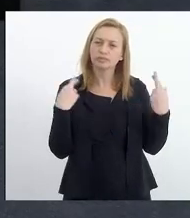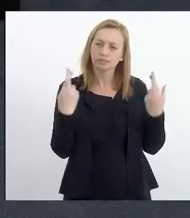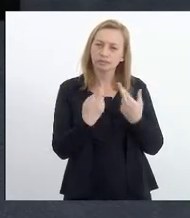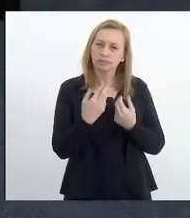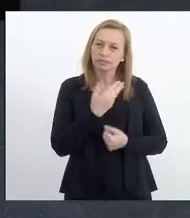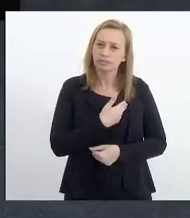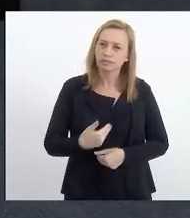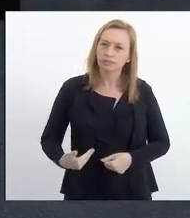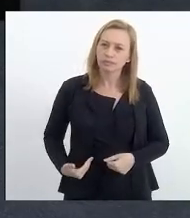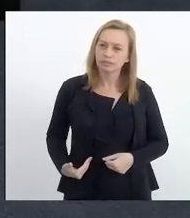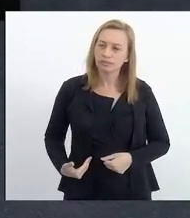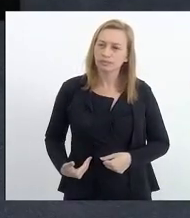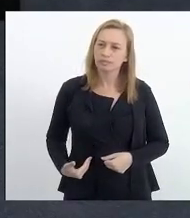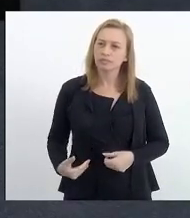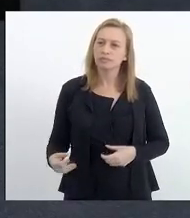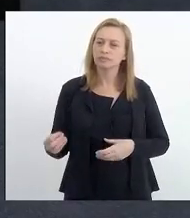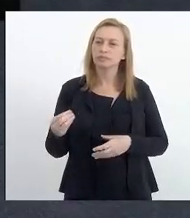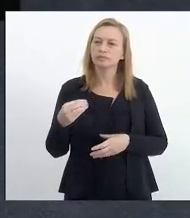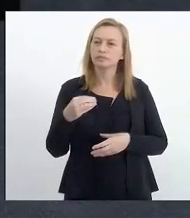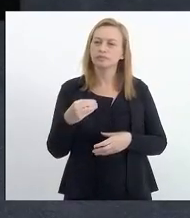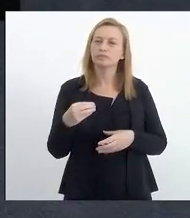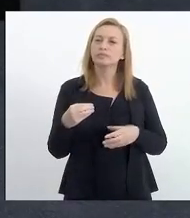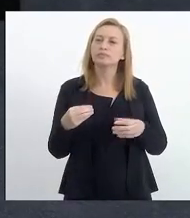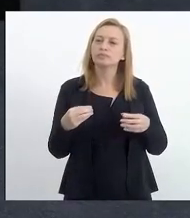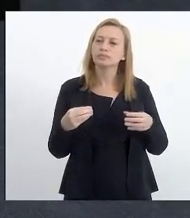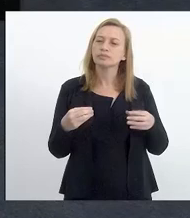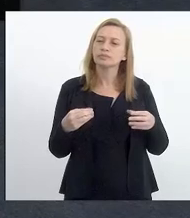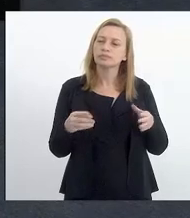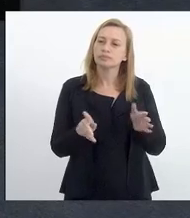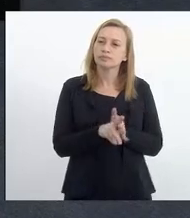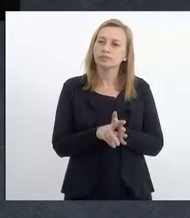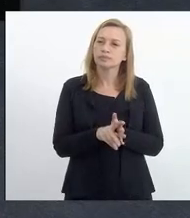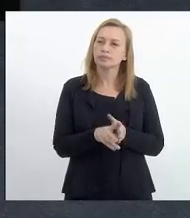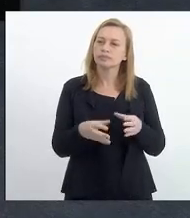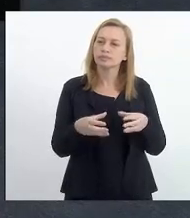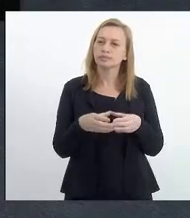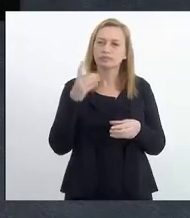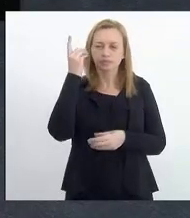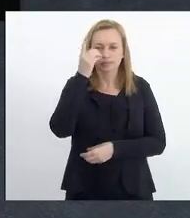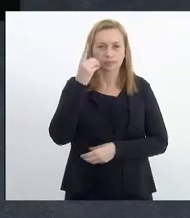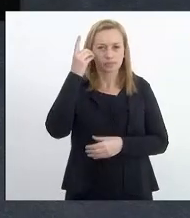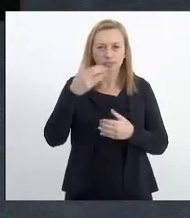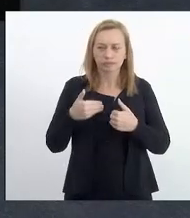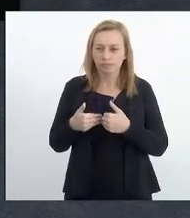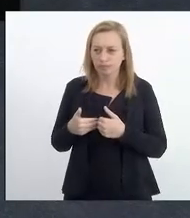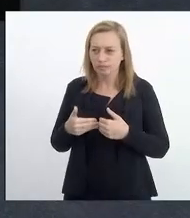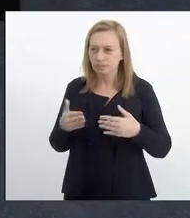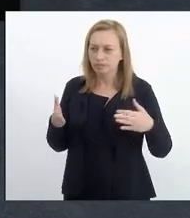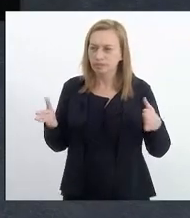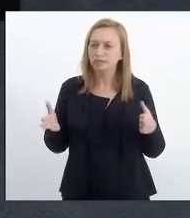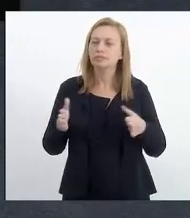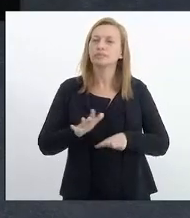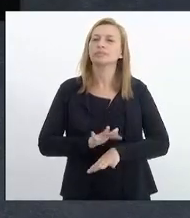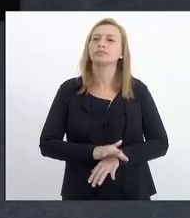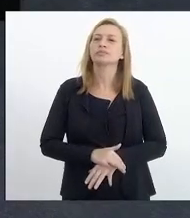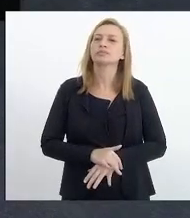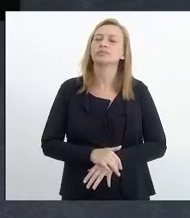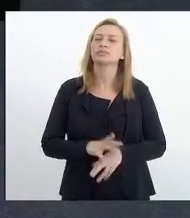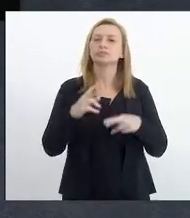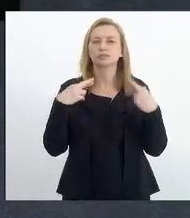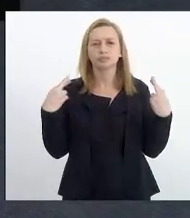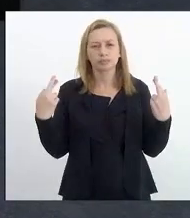pública no parlamento. Então, abrimos, como Vossa Excelência sabe, a